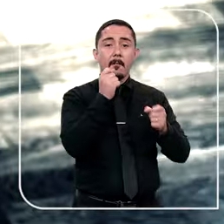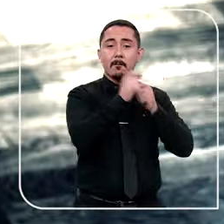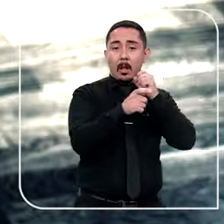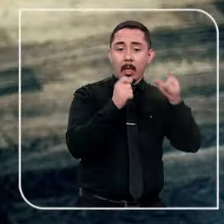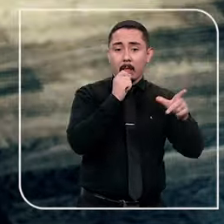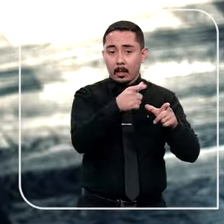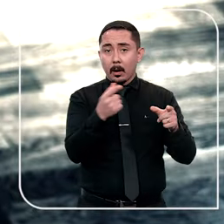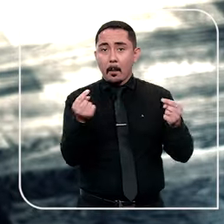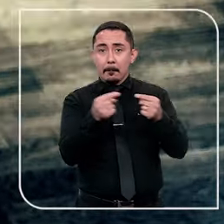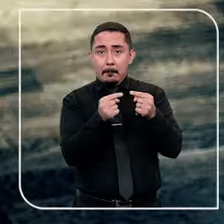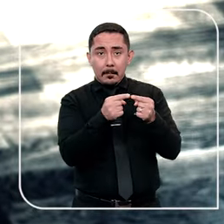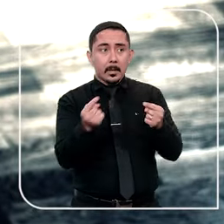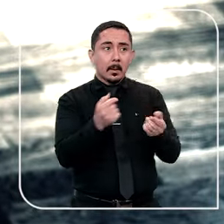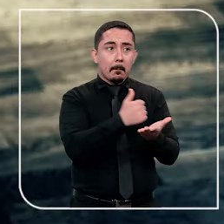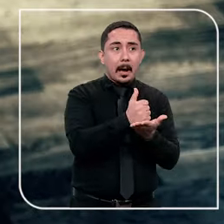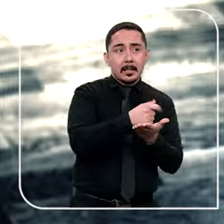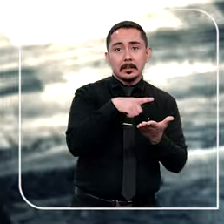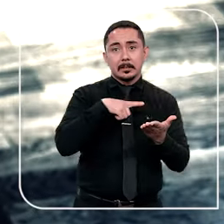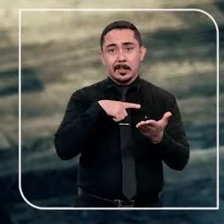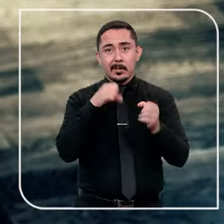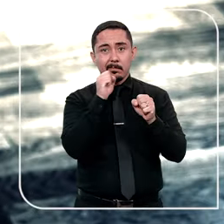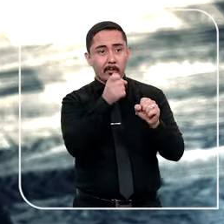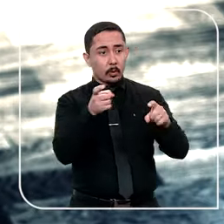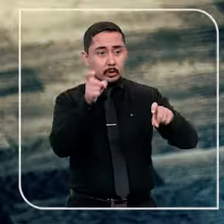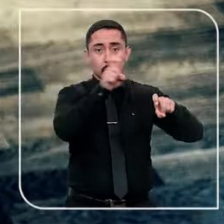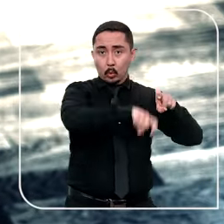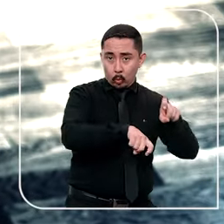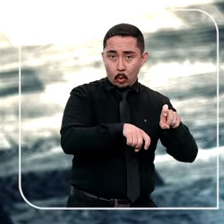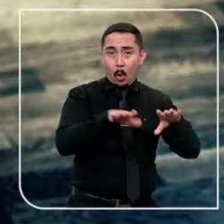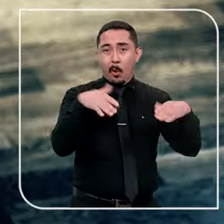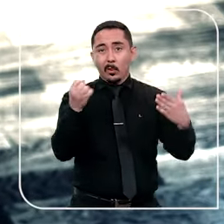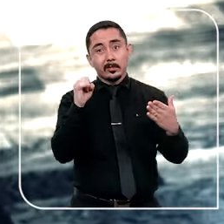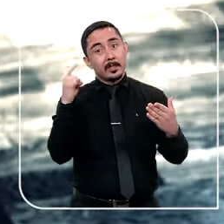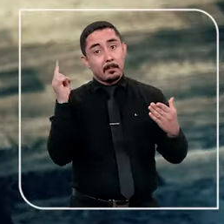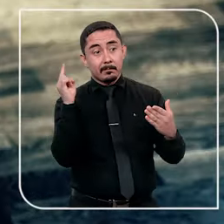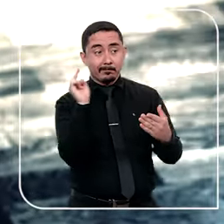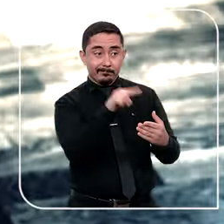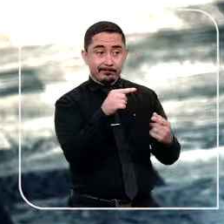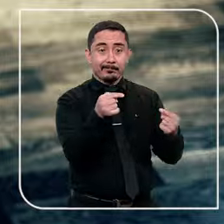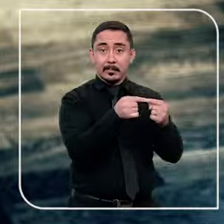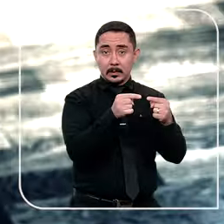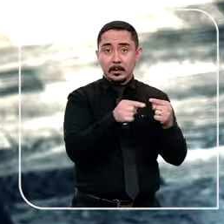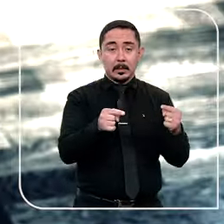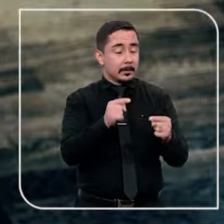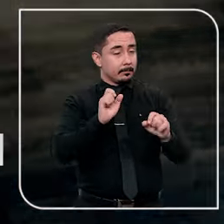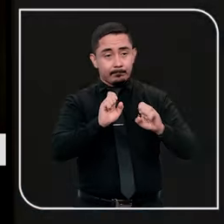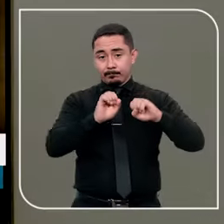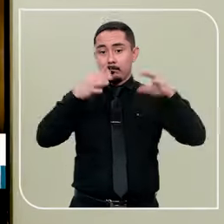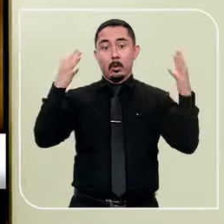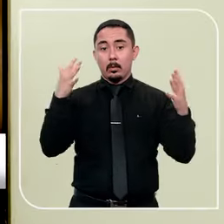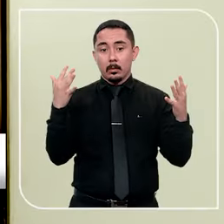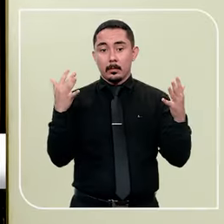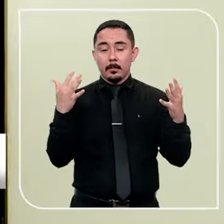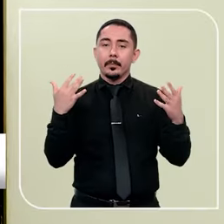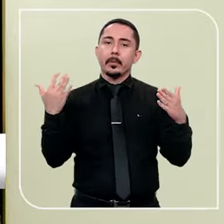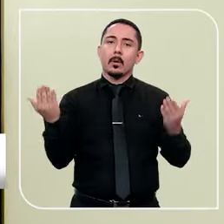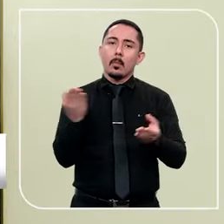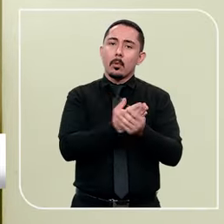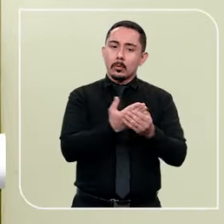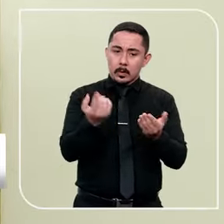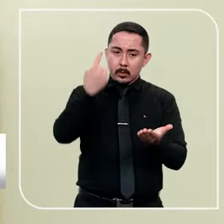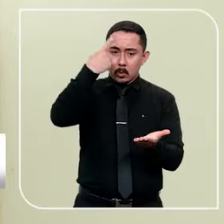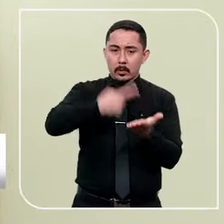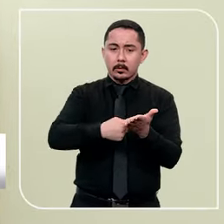seual para caracterizar o estupro ou se é necessária uma reação extraordinária da vítima O processo está